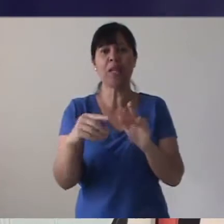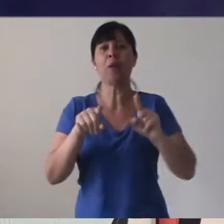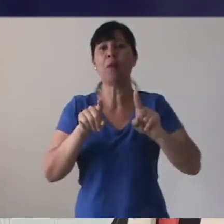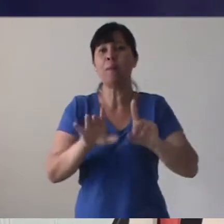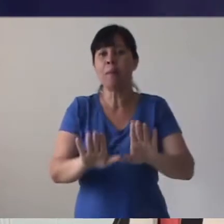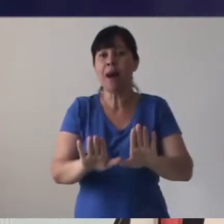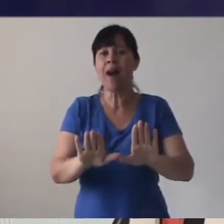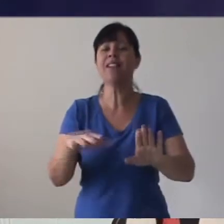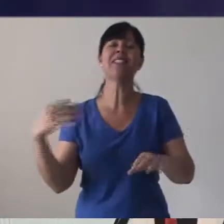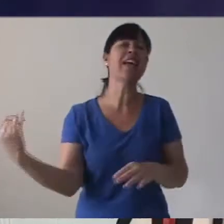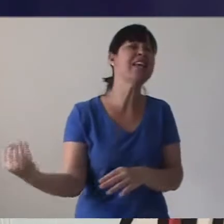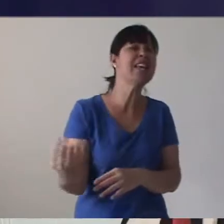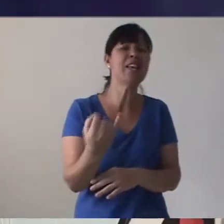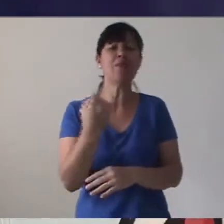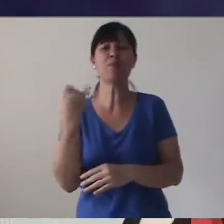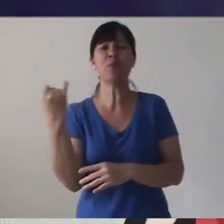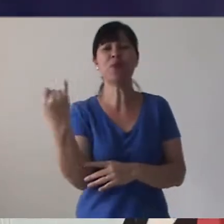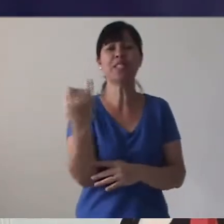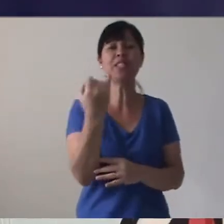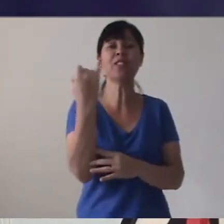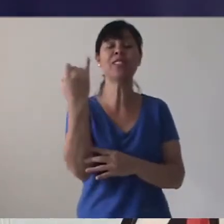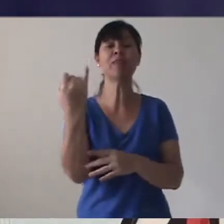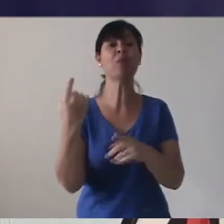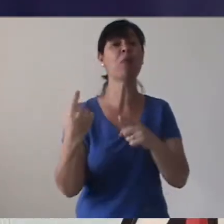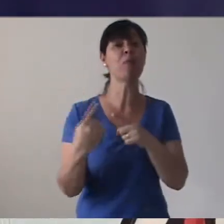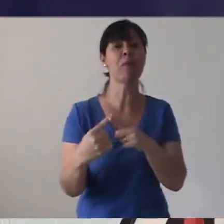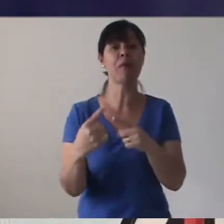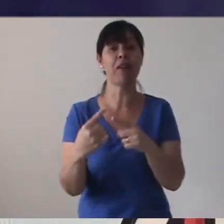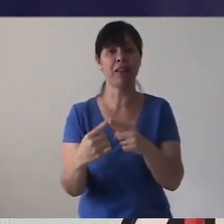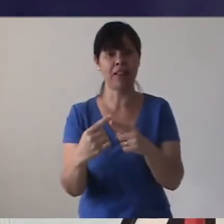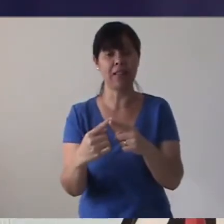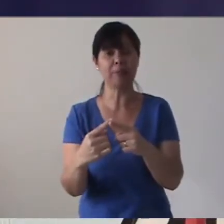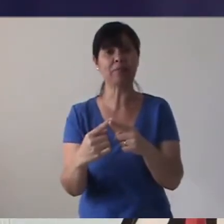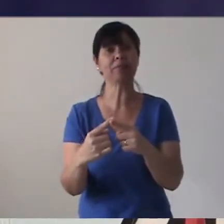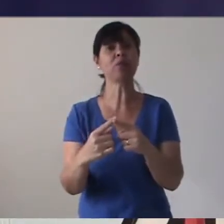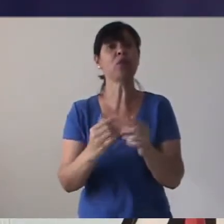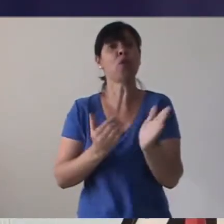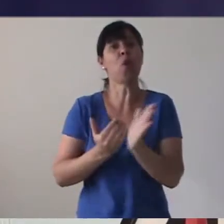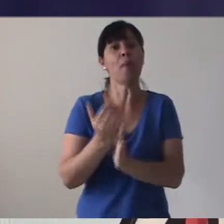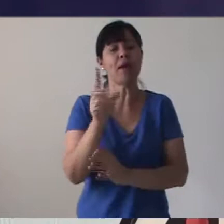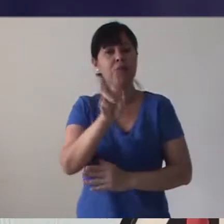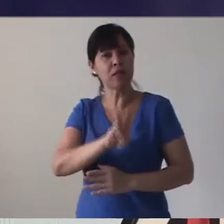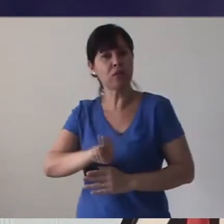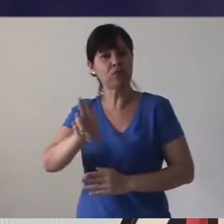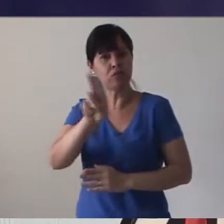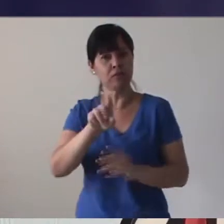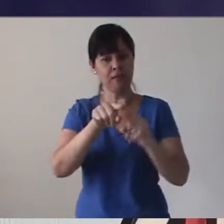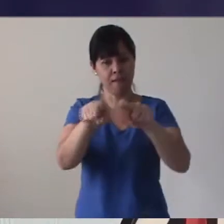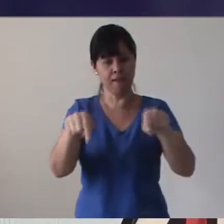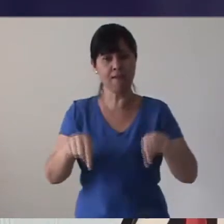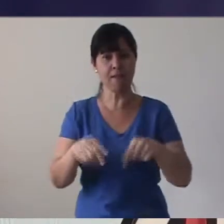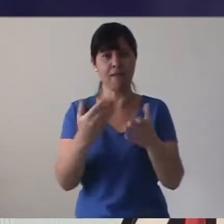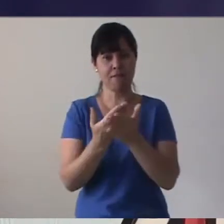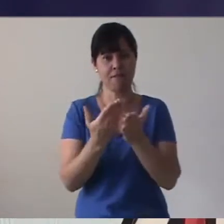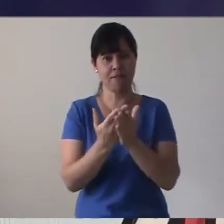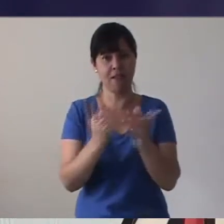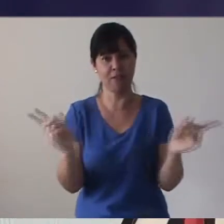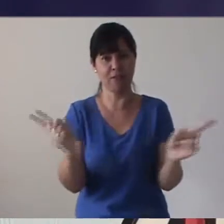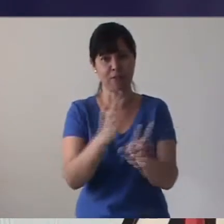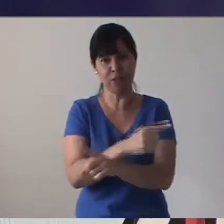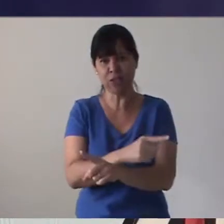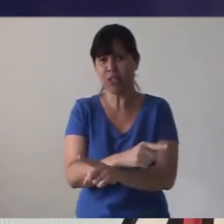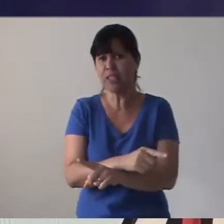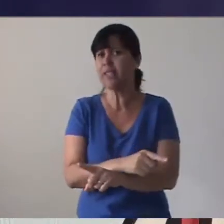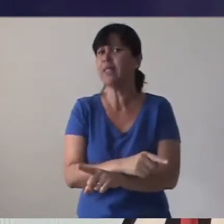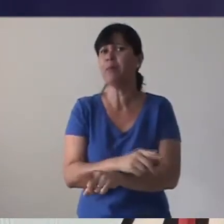muito importante, e a partir do momento que você se apodera dela, né, você faz o que